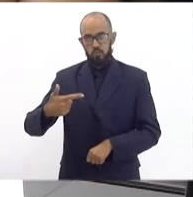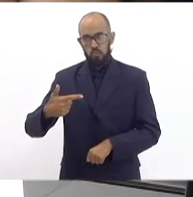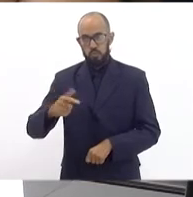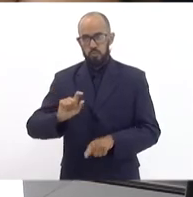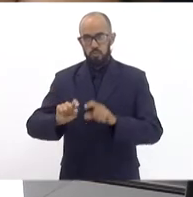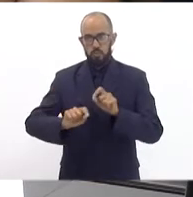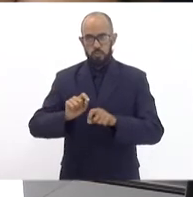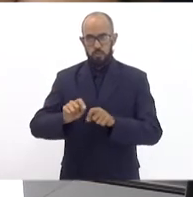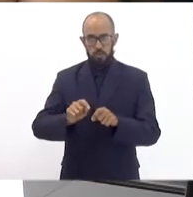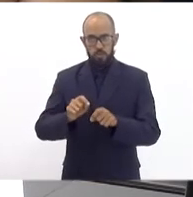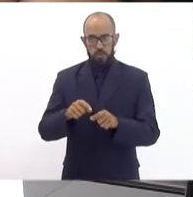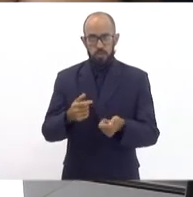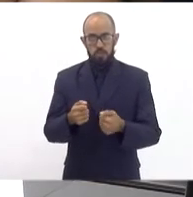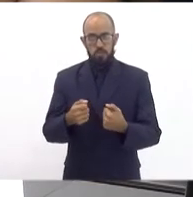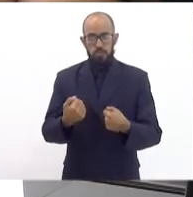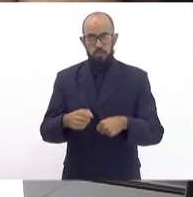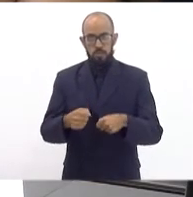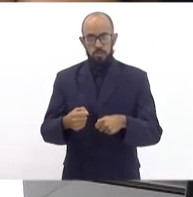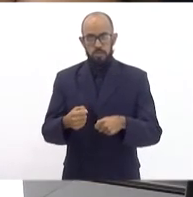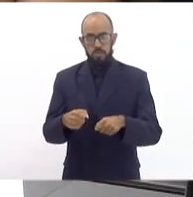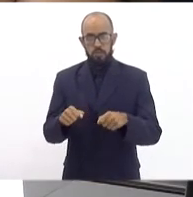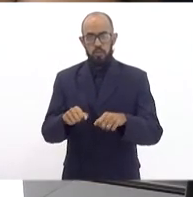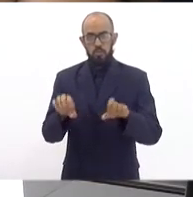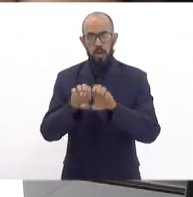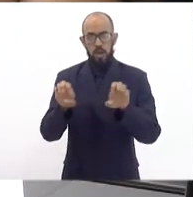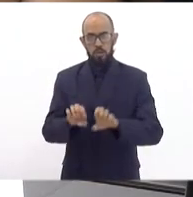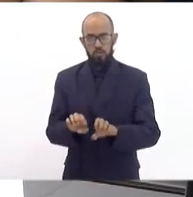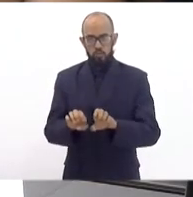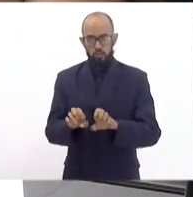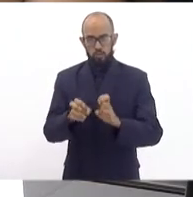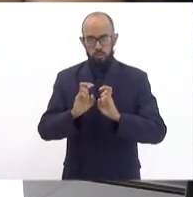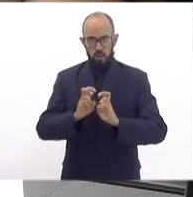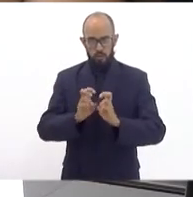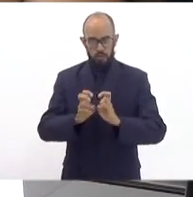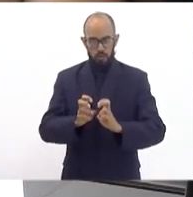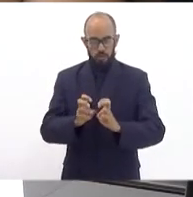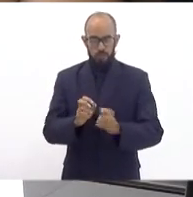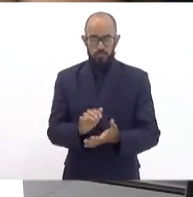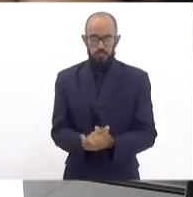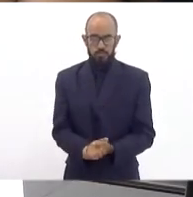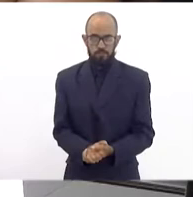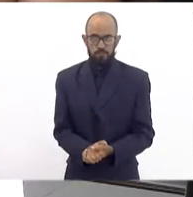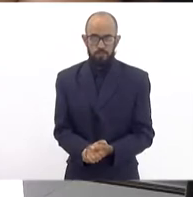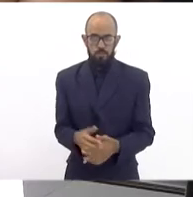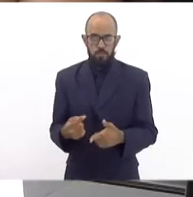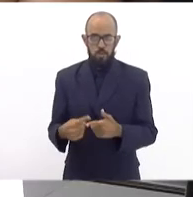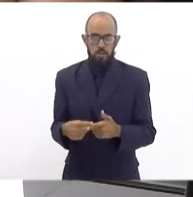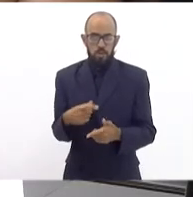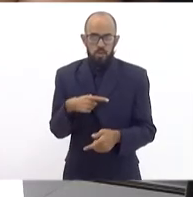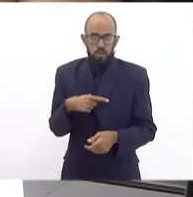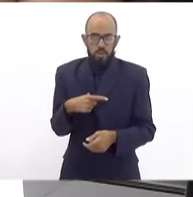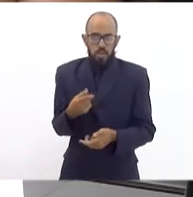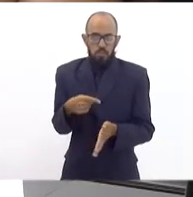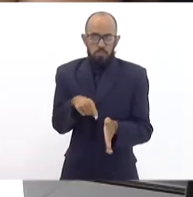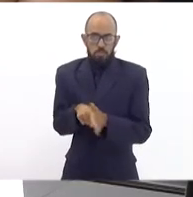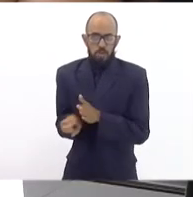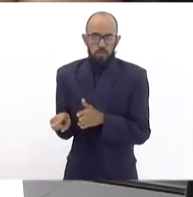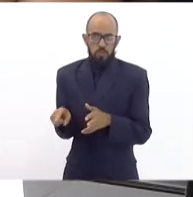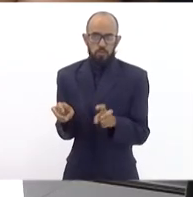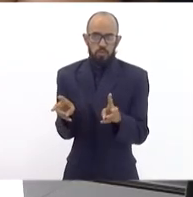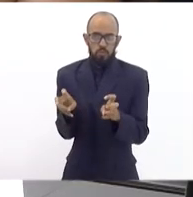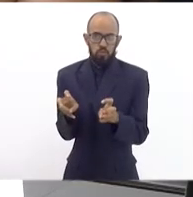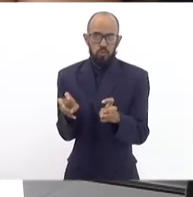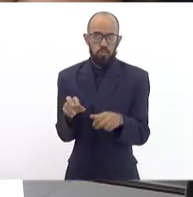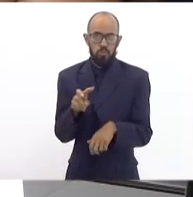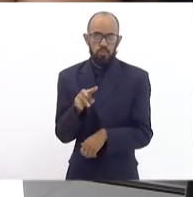evidentemente, deveria ser sobre a infraestrutura da ferrovia. Porque eu tenho perguntas para fazer sobre via